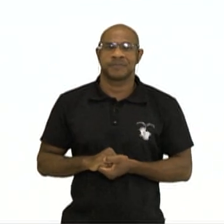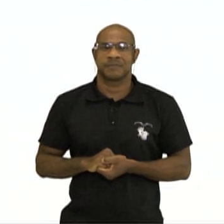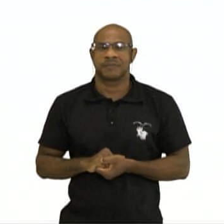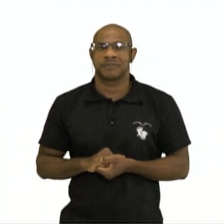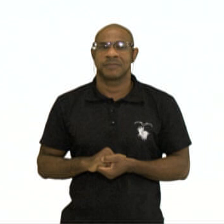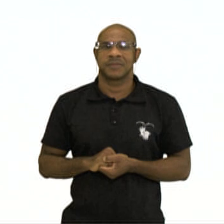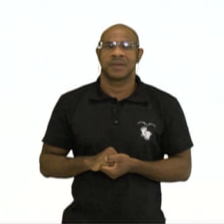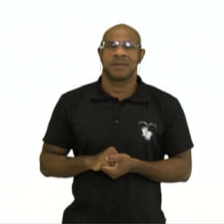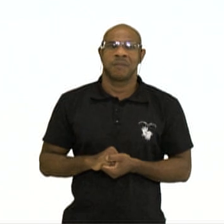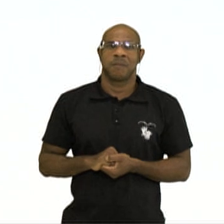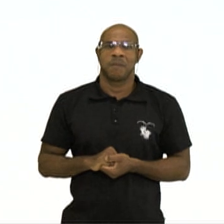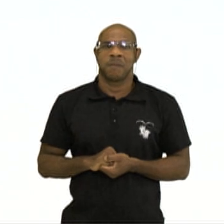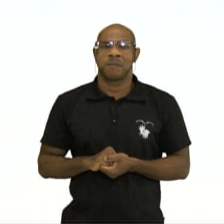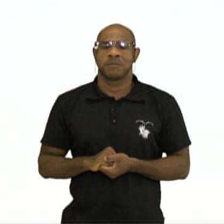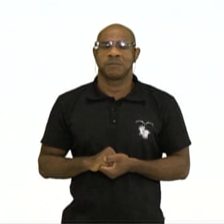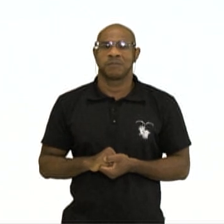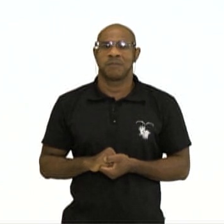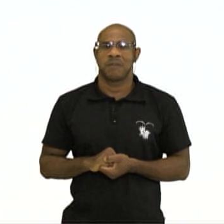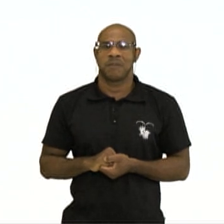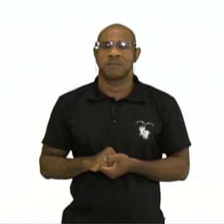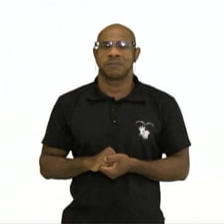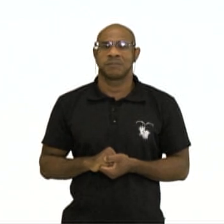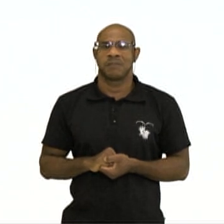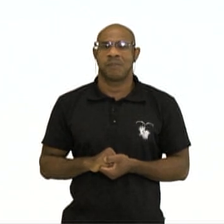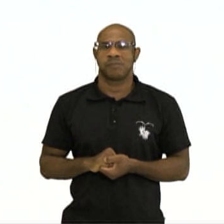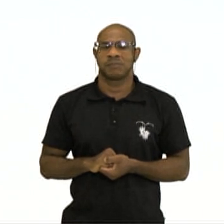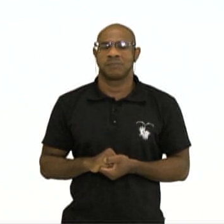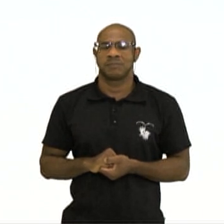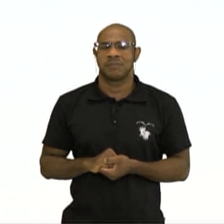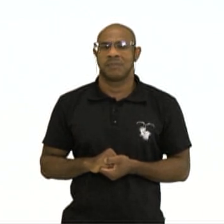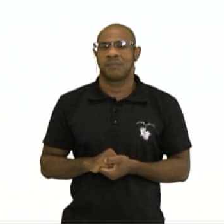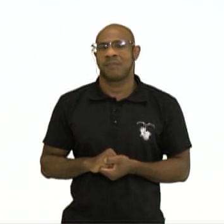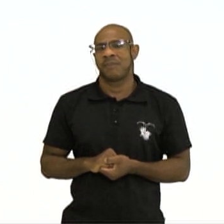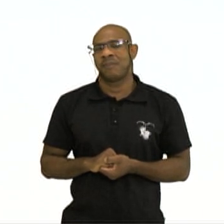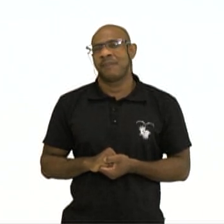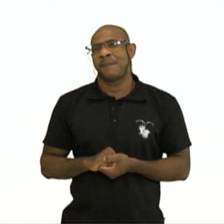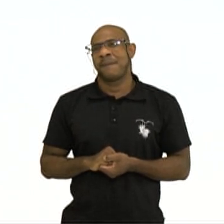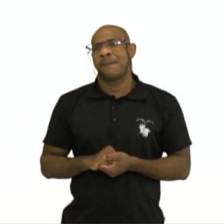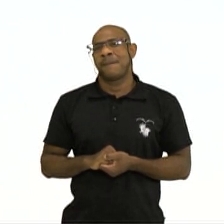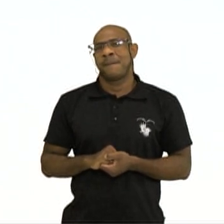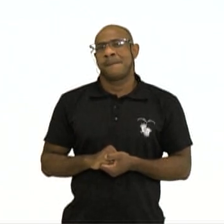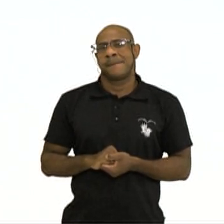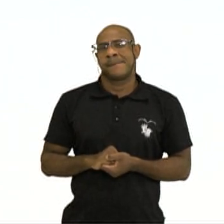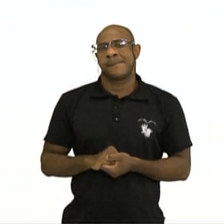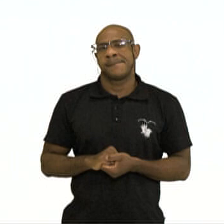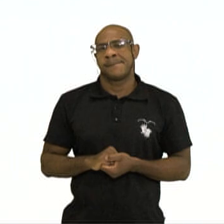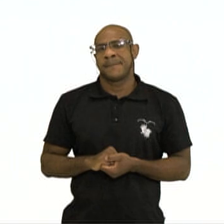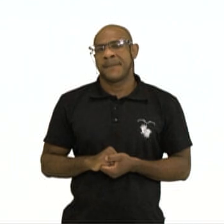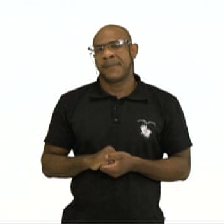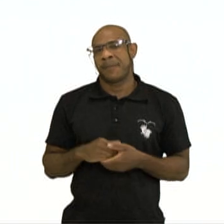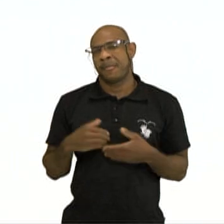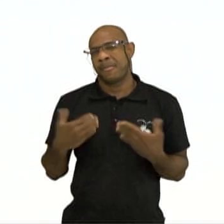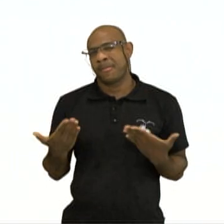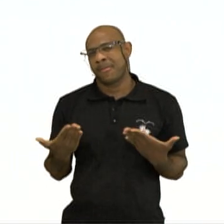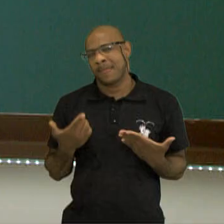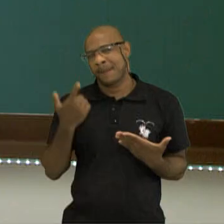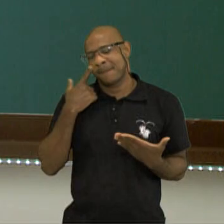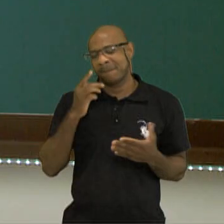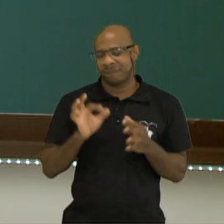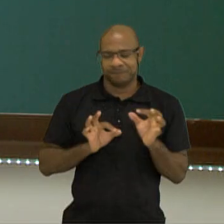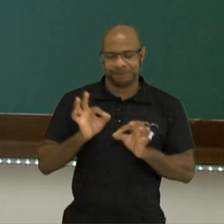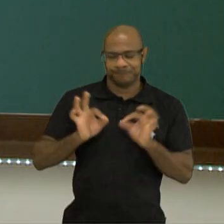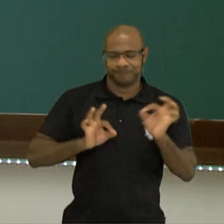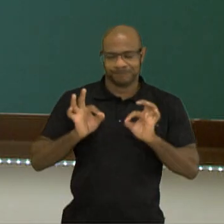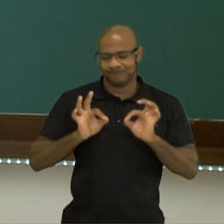future? What does the future hold for you? I see great things in your future. Então, vamos fazer uns planos